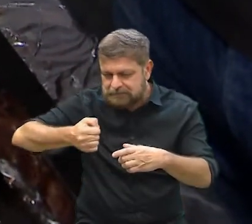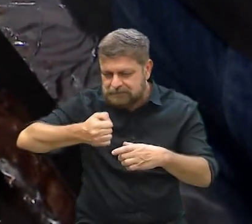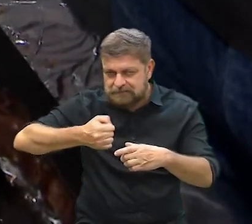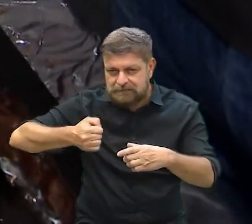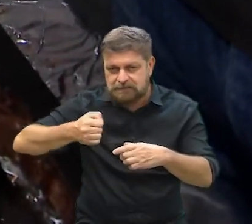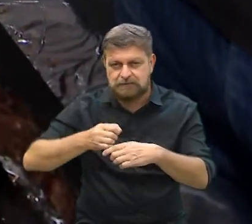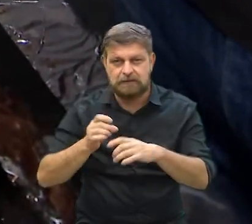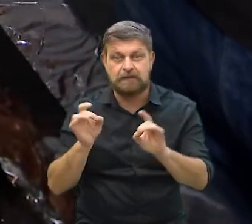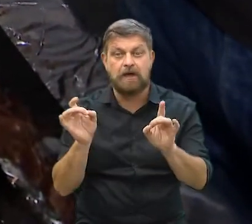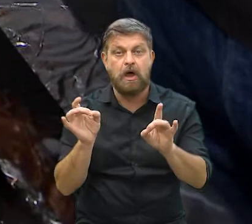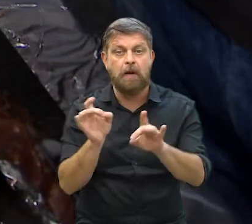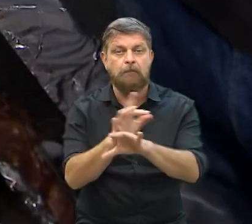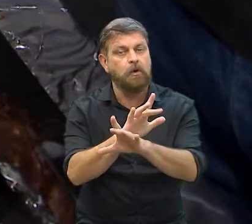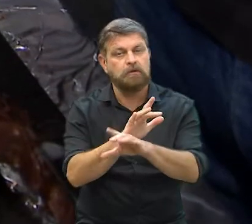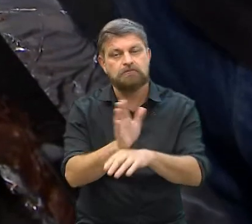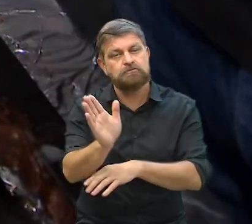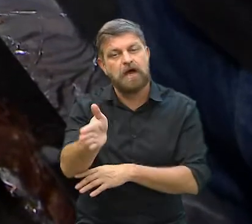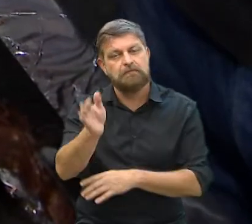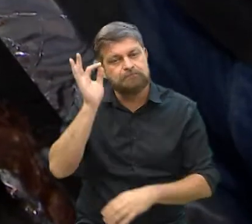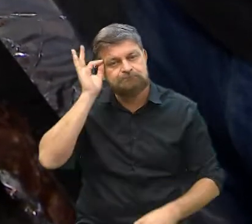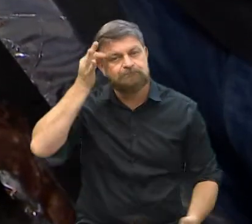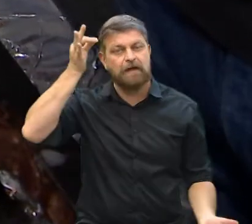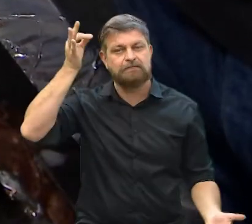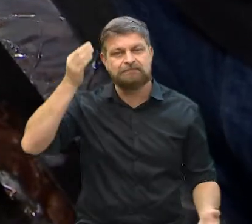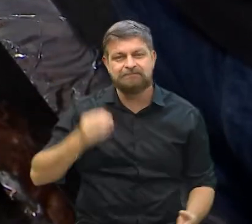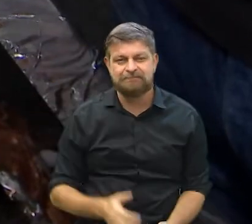E está pronto o nosso molho.